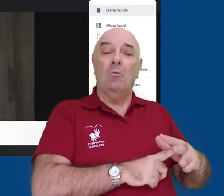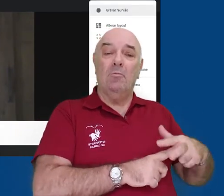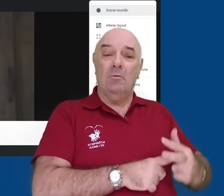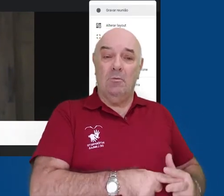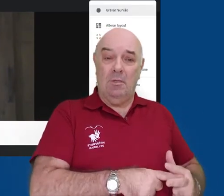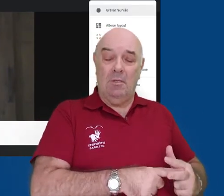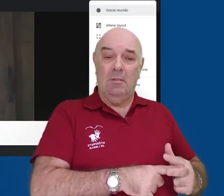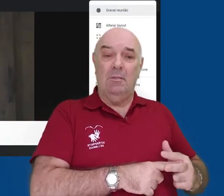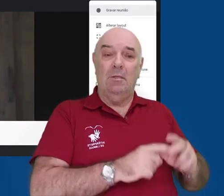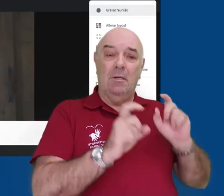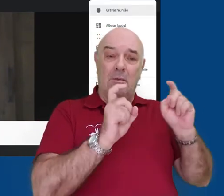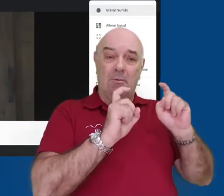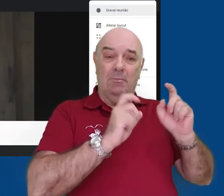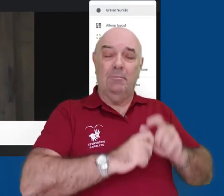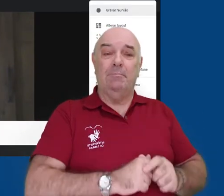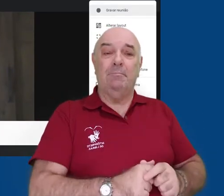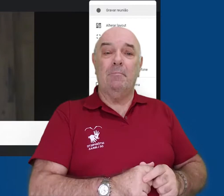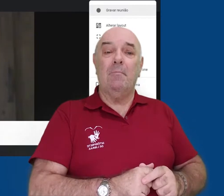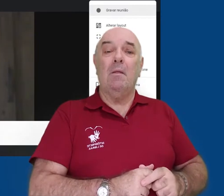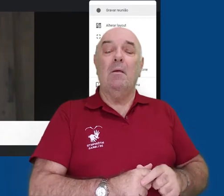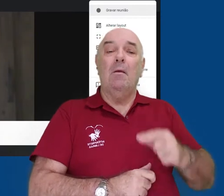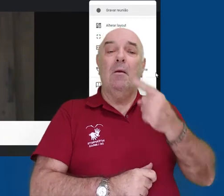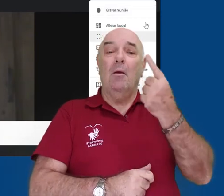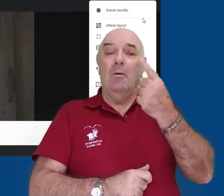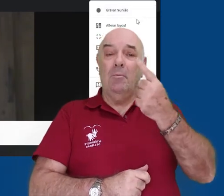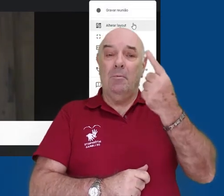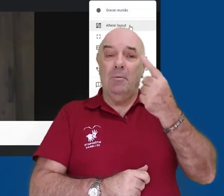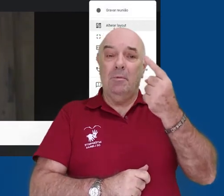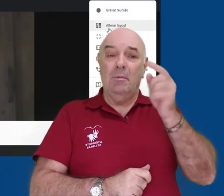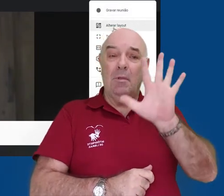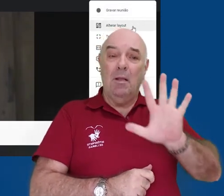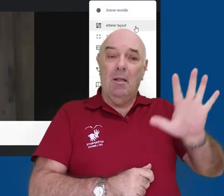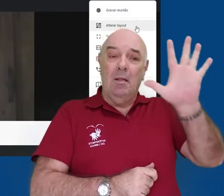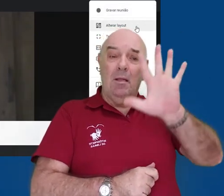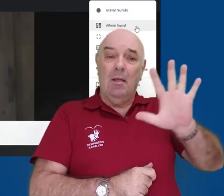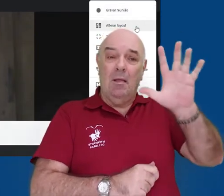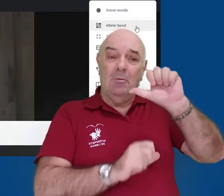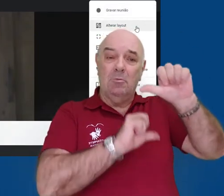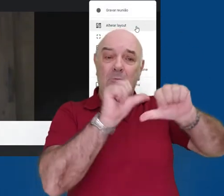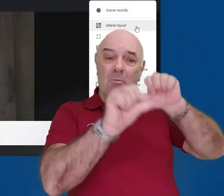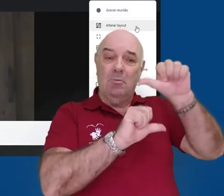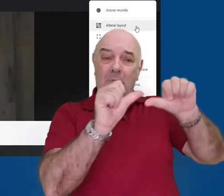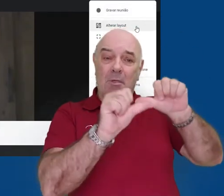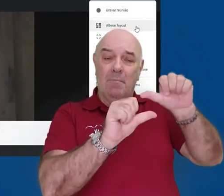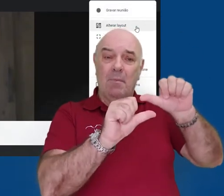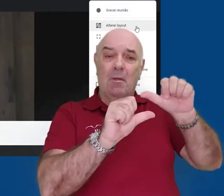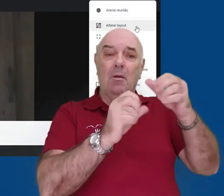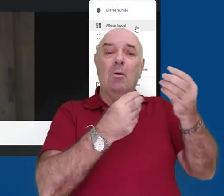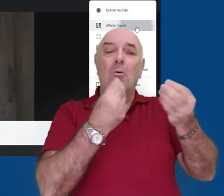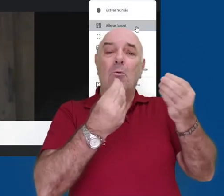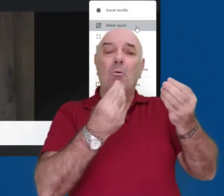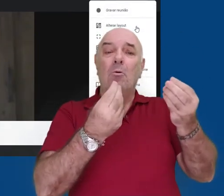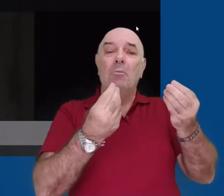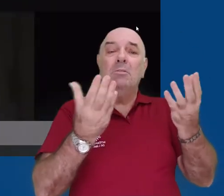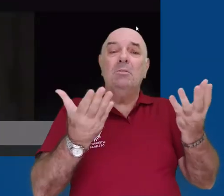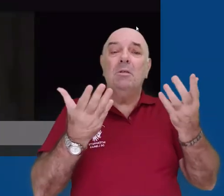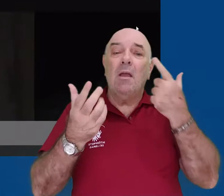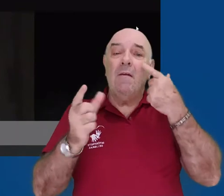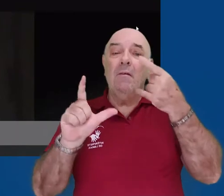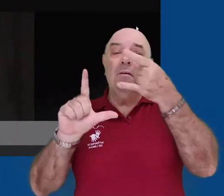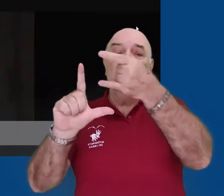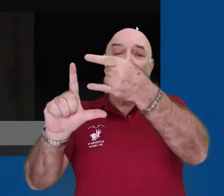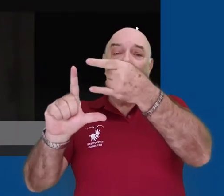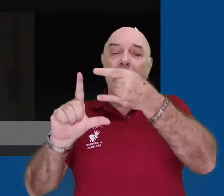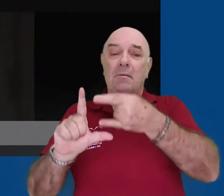configurar a nossa reunião. Na primeira opção, alterar layout, podemos escolher como queremos organizar a